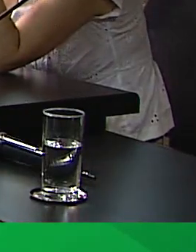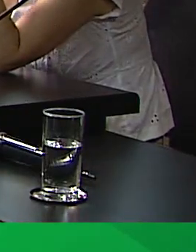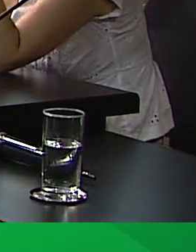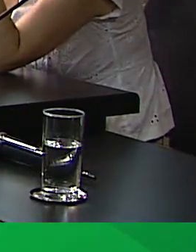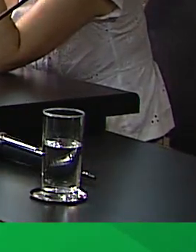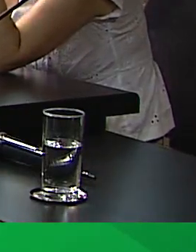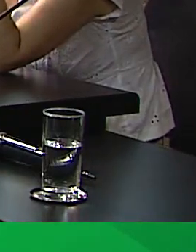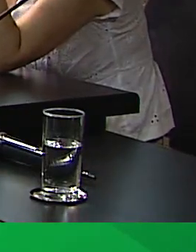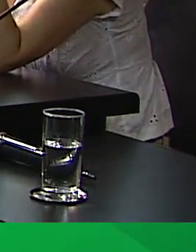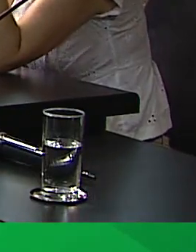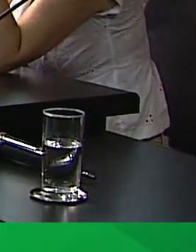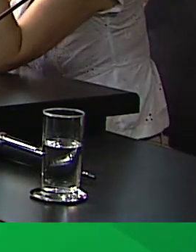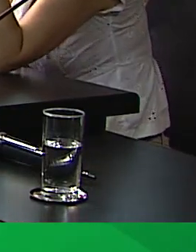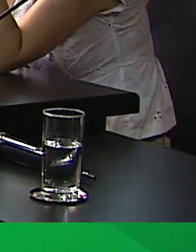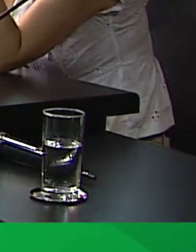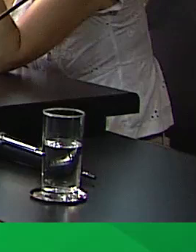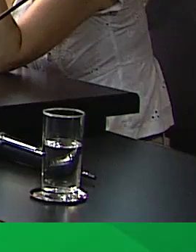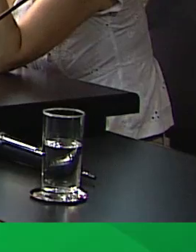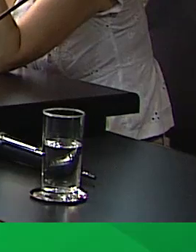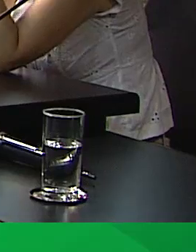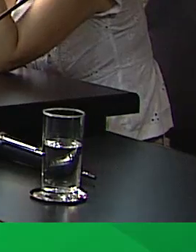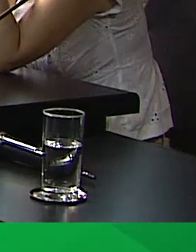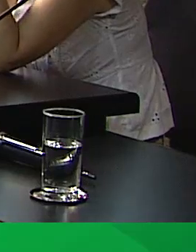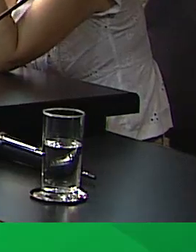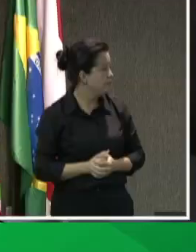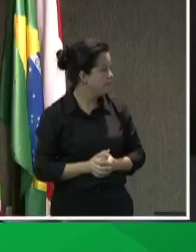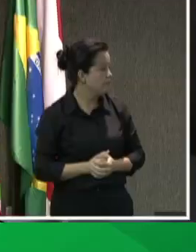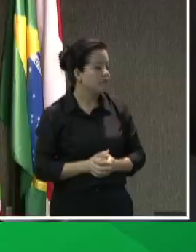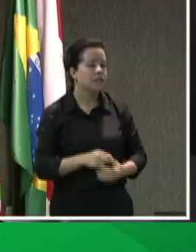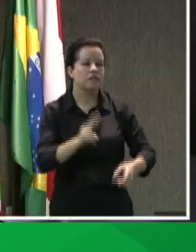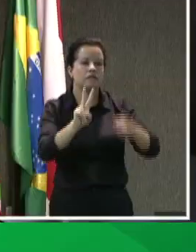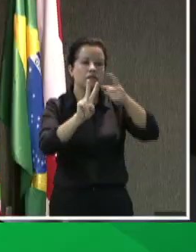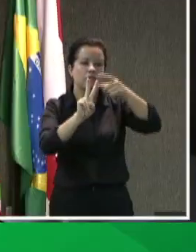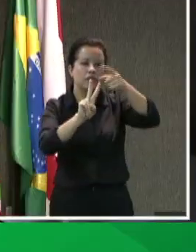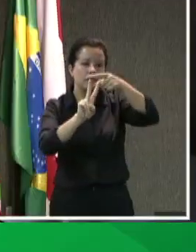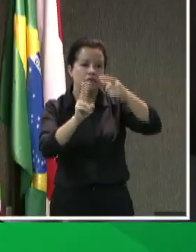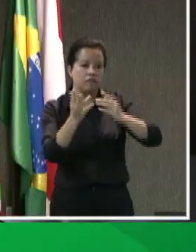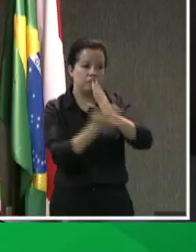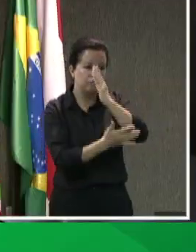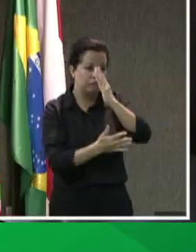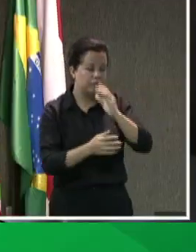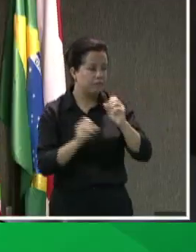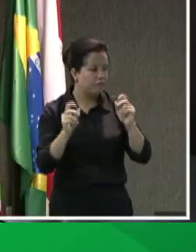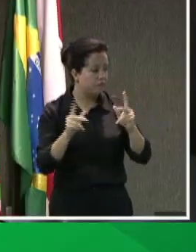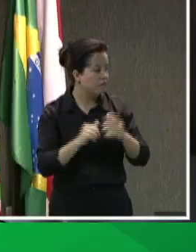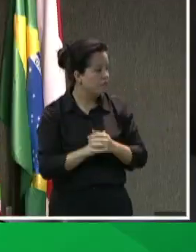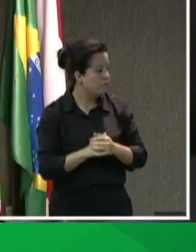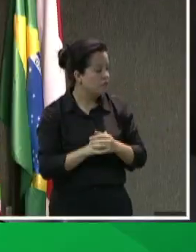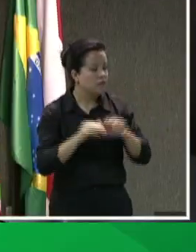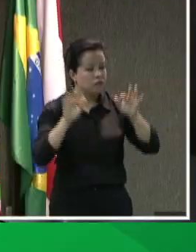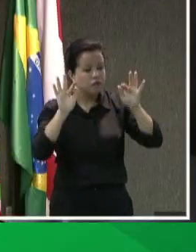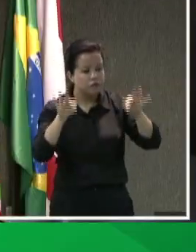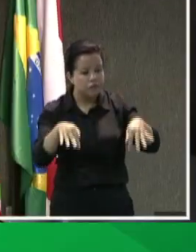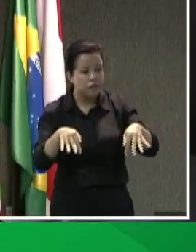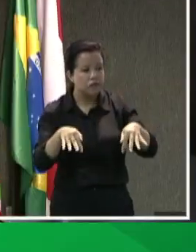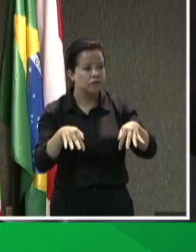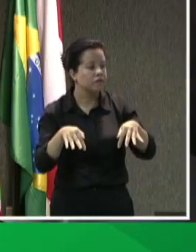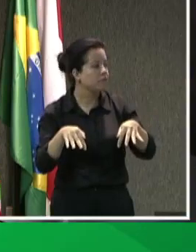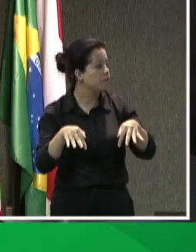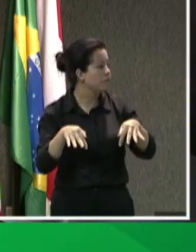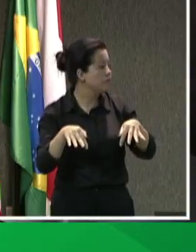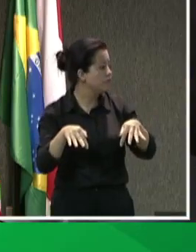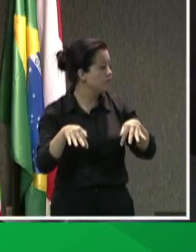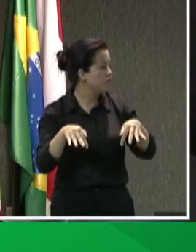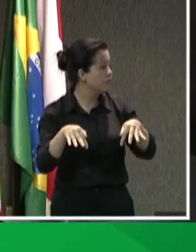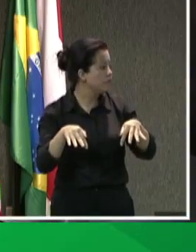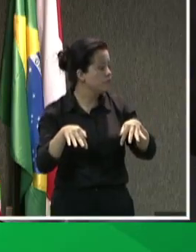nomes? Ok, então fica essas 2 aprovações aqui. Agora, para finalizar, eu acho